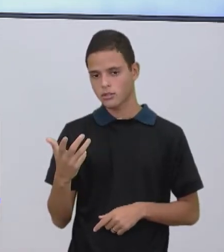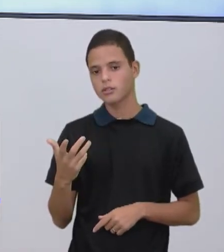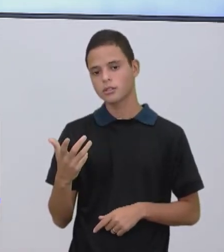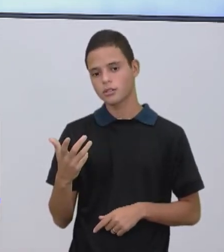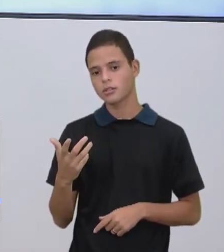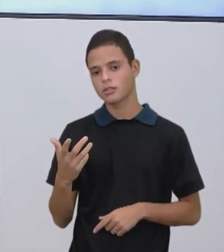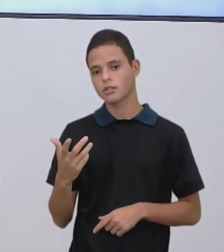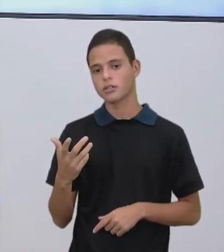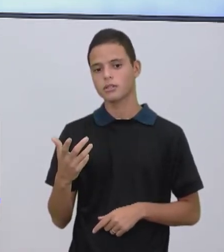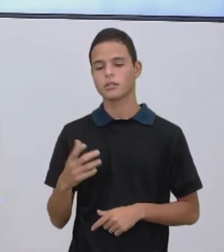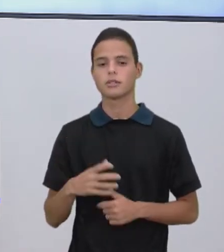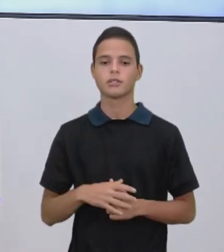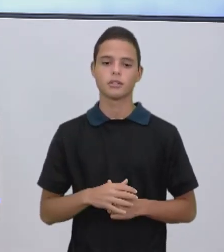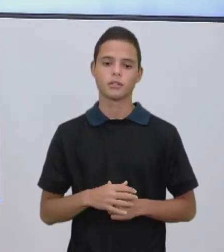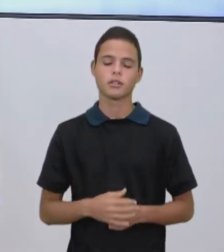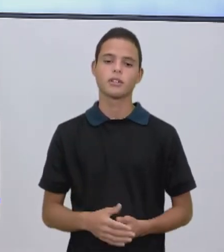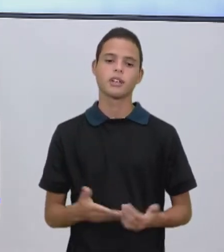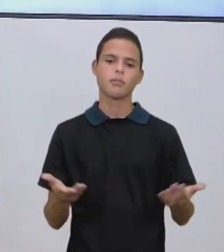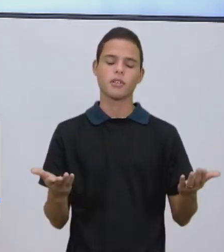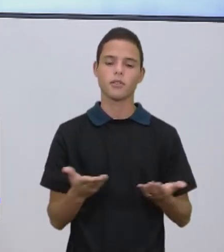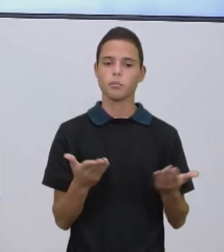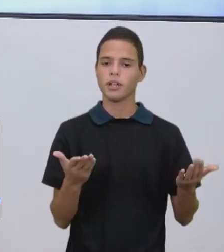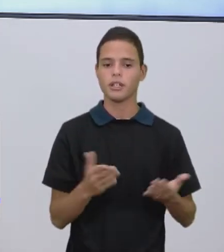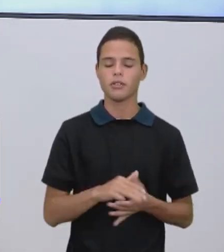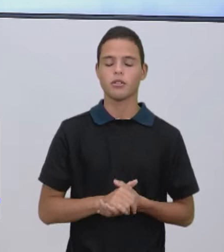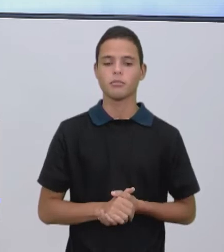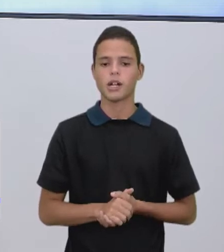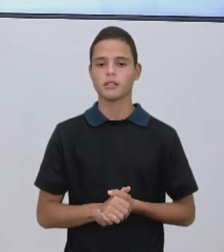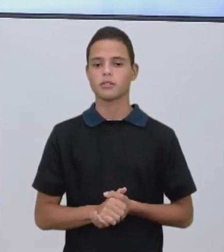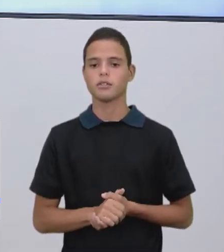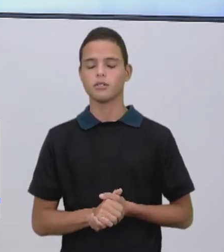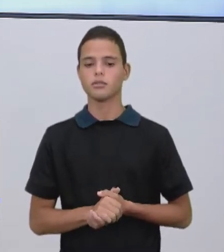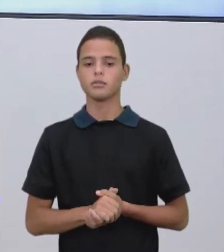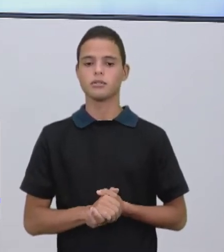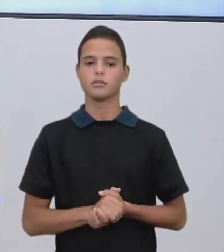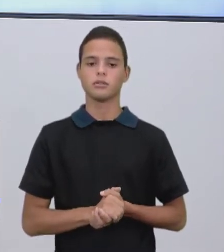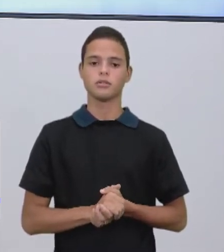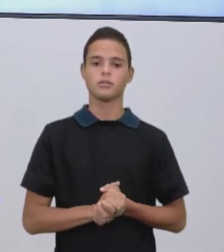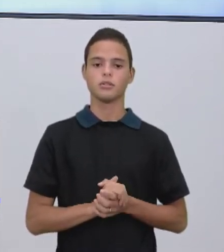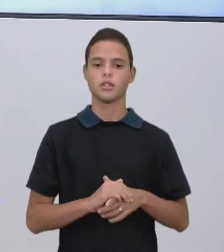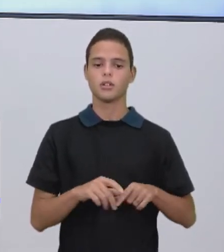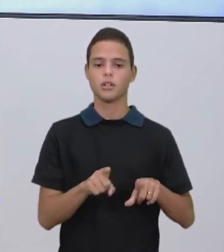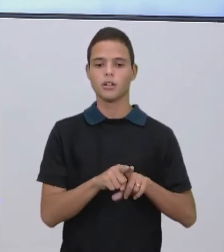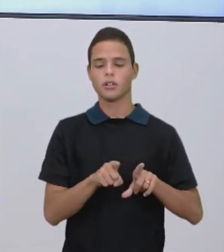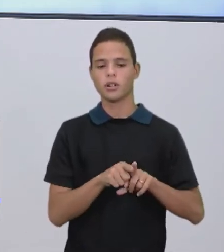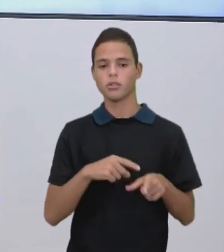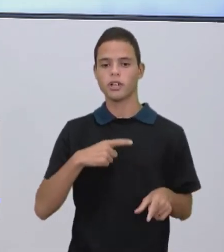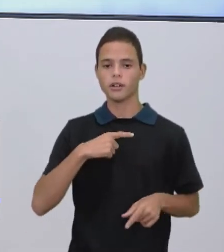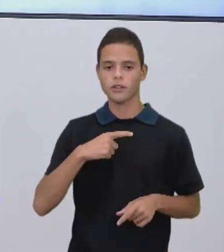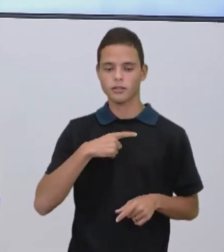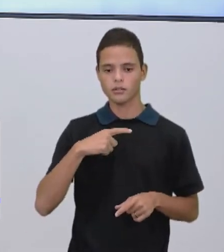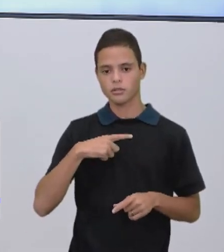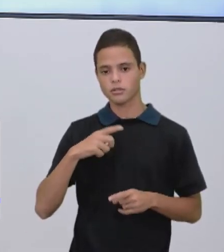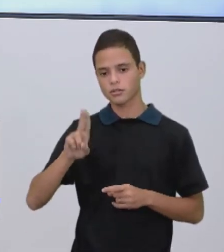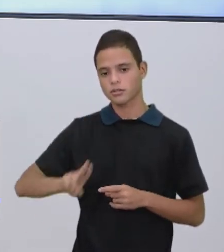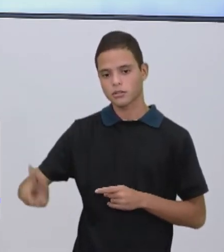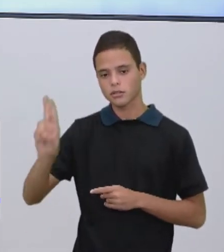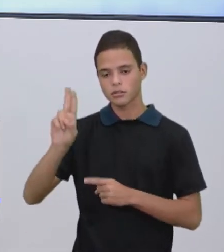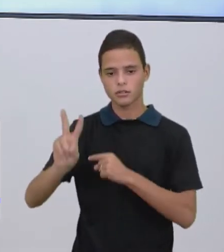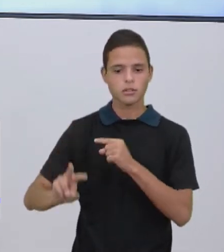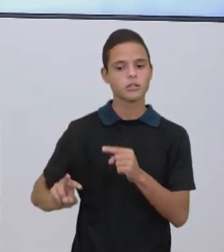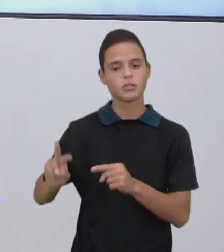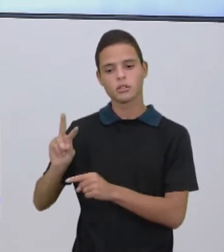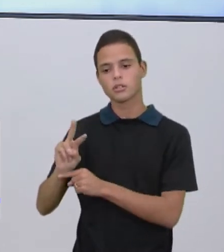uso tradicional. E agora a gente está pensando como fazer desse uso um uso sustentável. E aí a gente vai falar